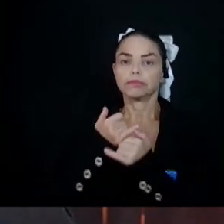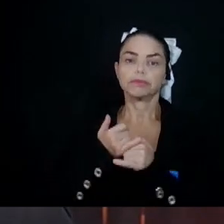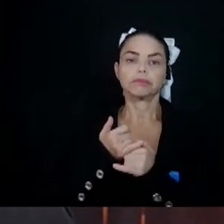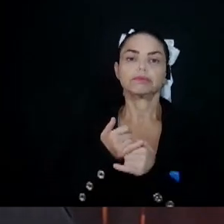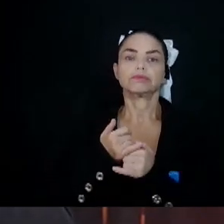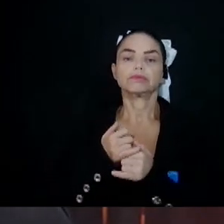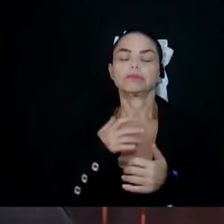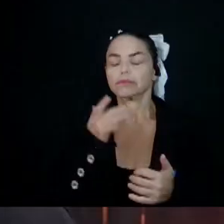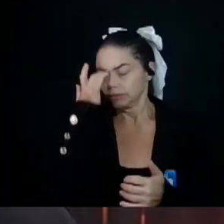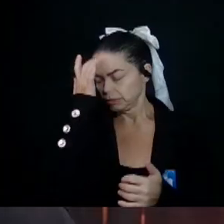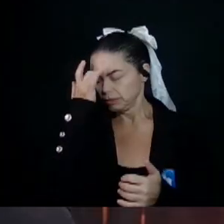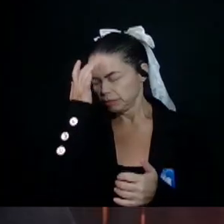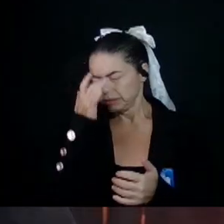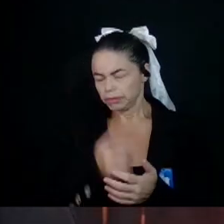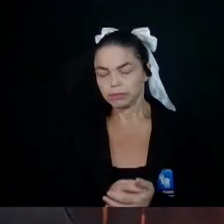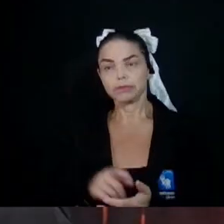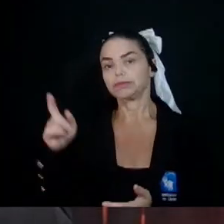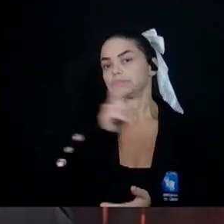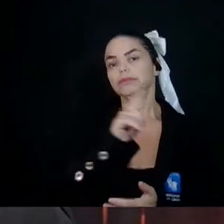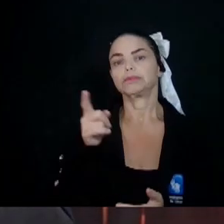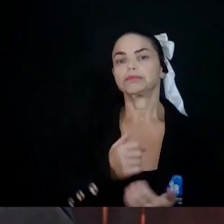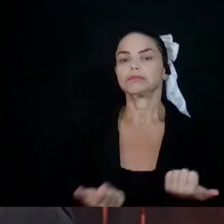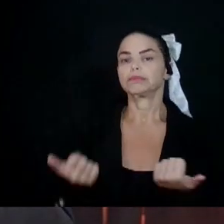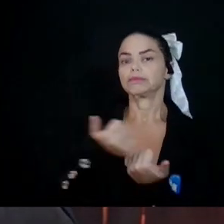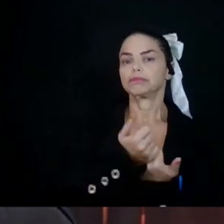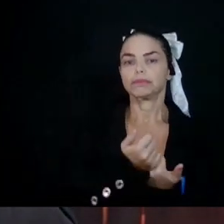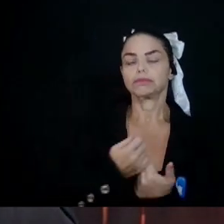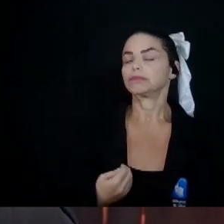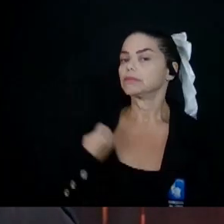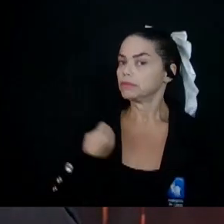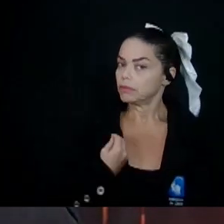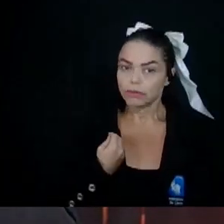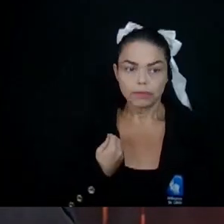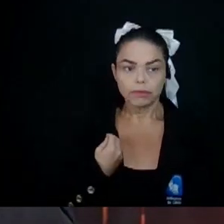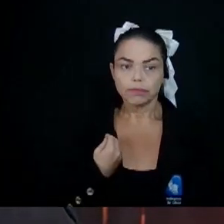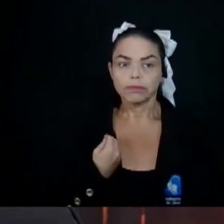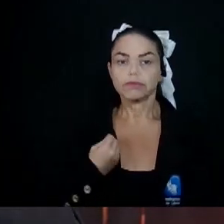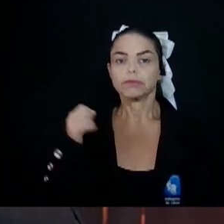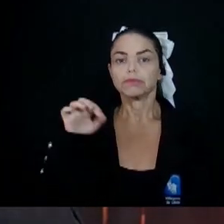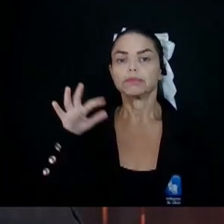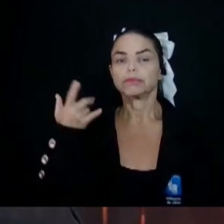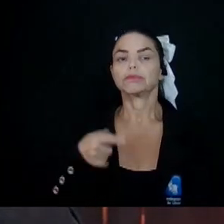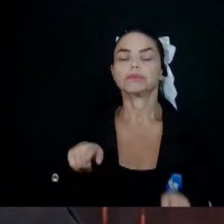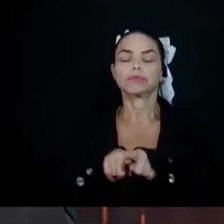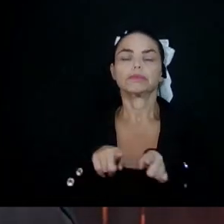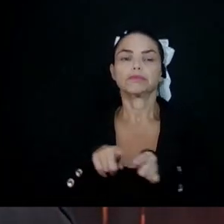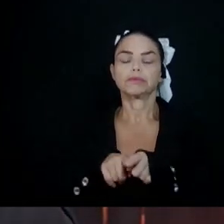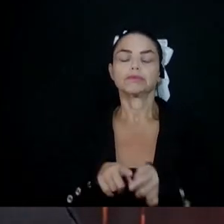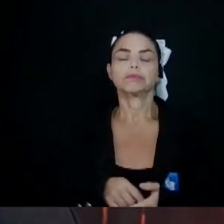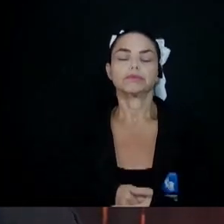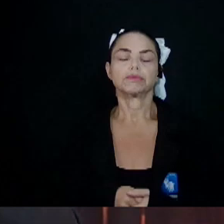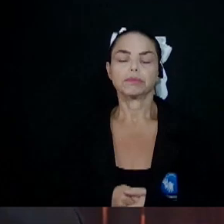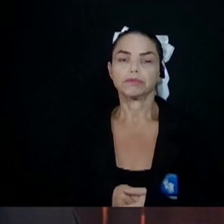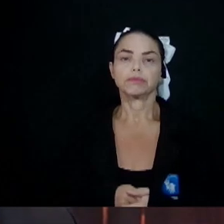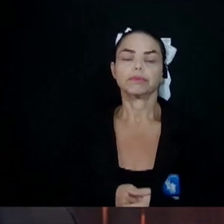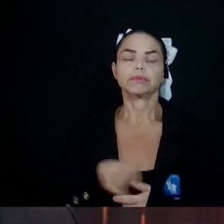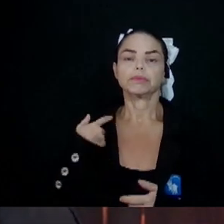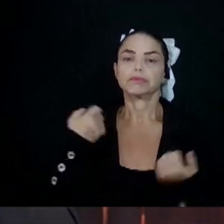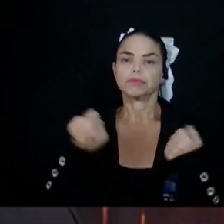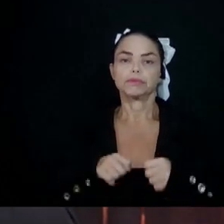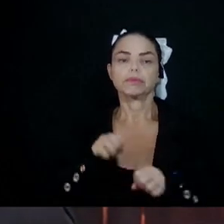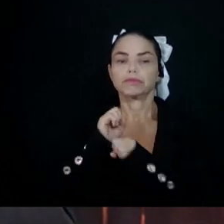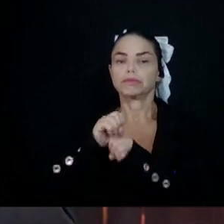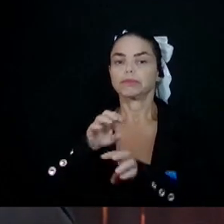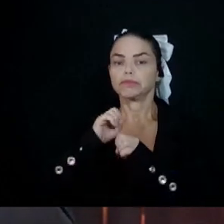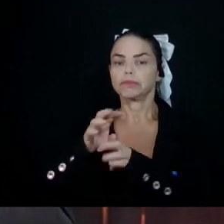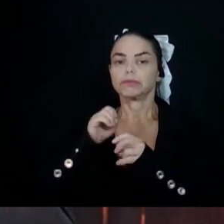de muitas coisas, mas ela não é um substituto para a vida real. O que acontece também é o seguinte, a gente, como foi dito, a gente precisa educar.